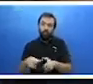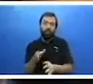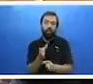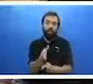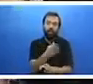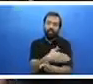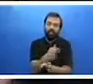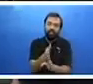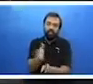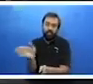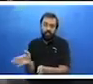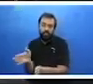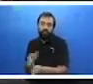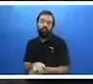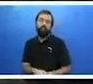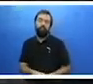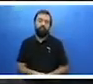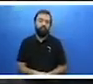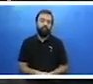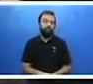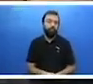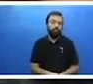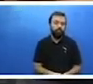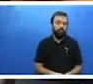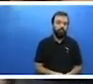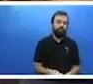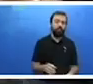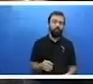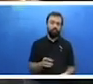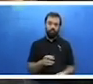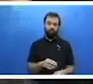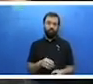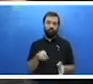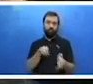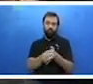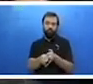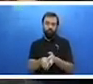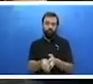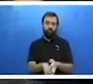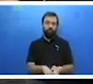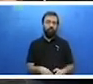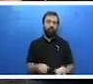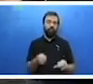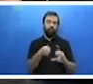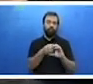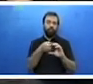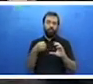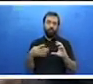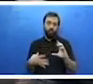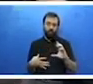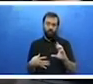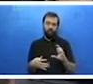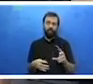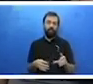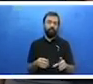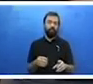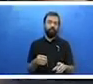linhas, mudando as regiões. Perguntinha do lado. Quais foram os critérios para a divisão